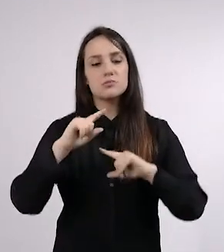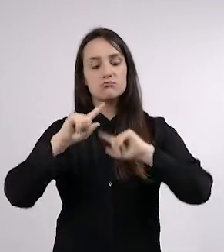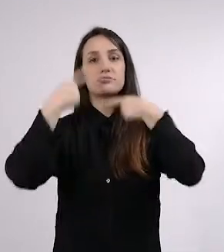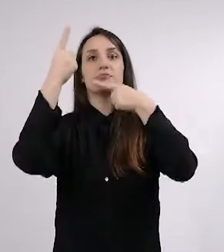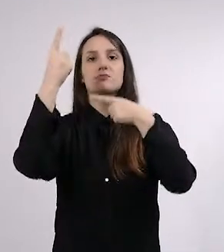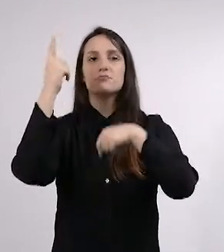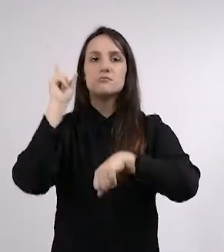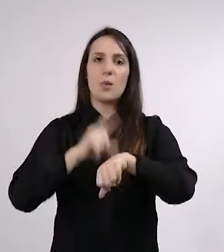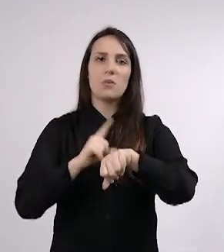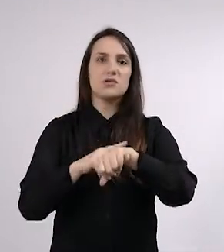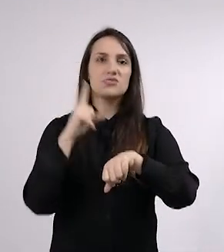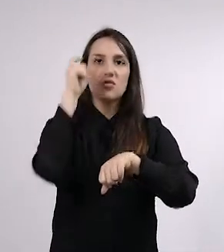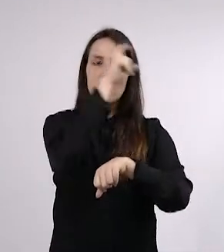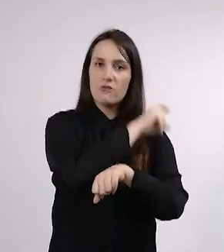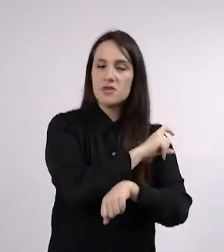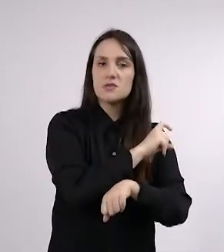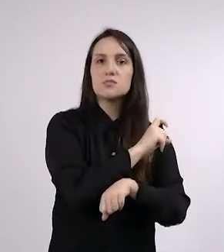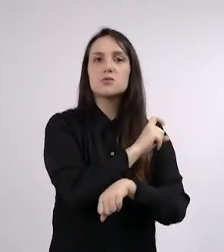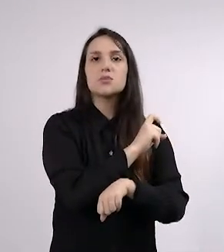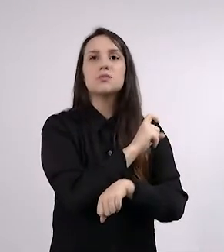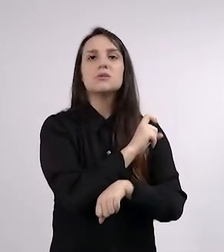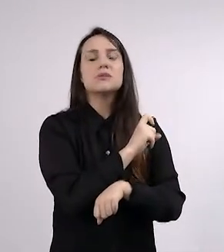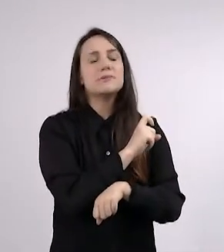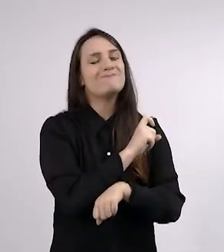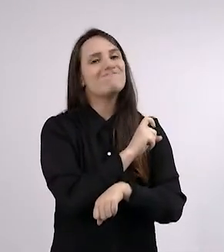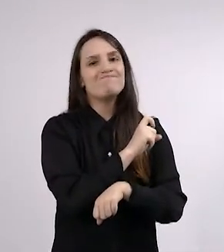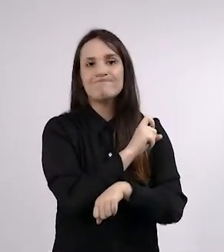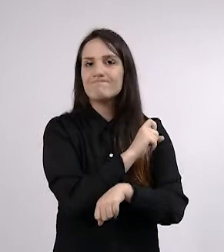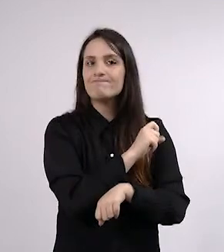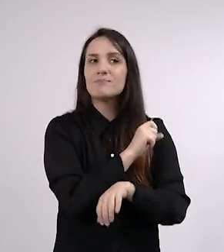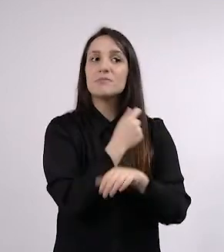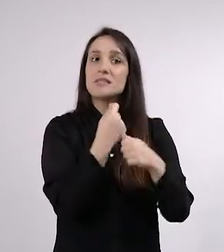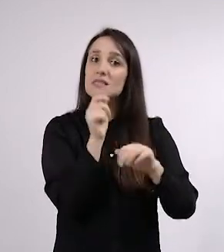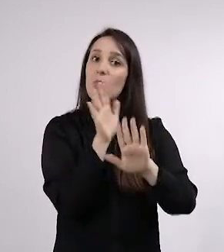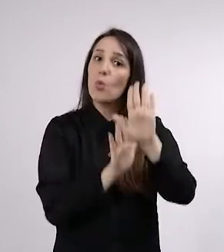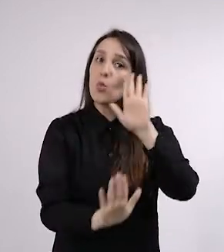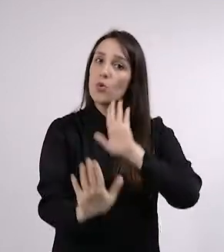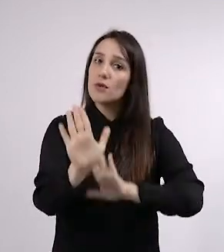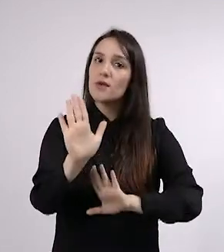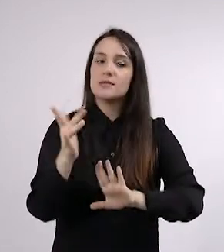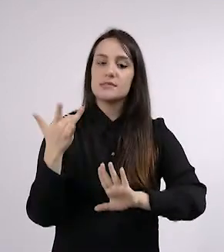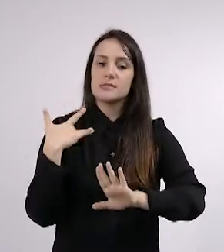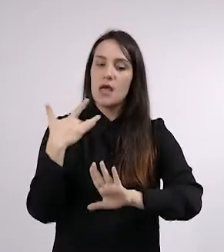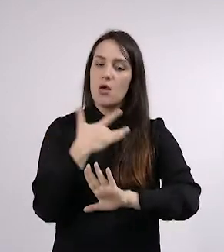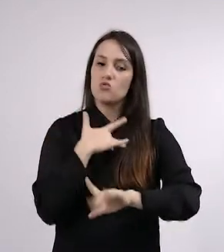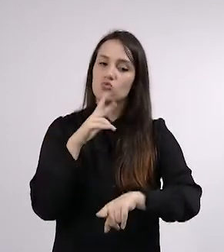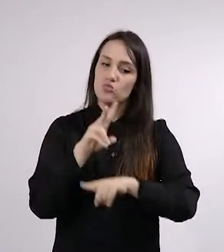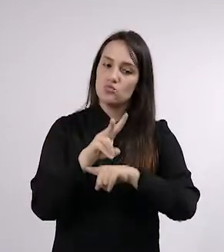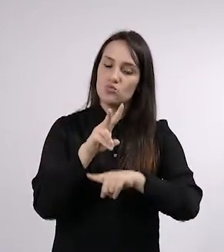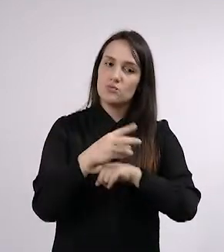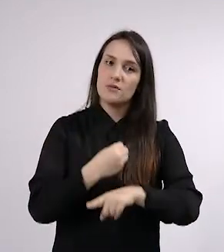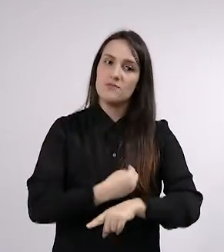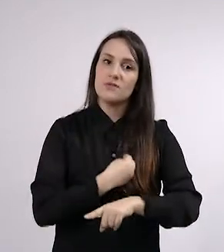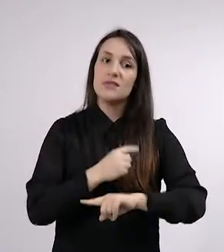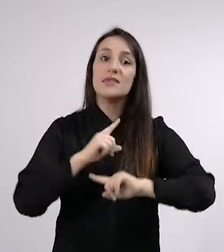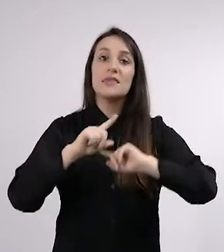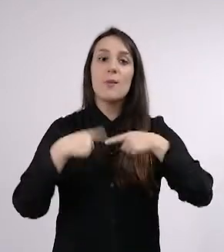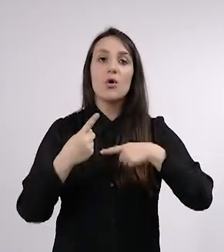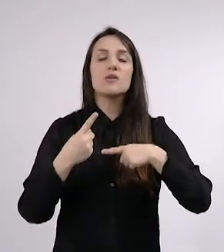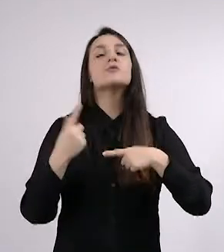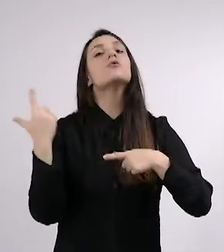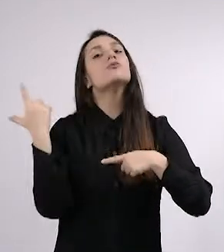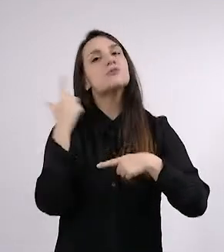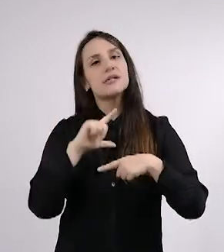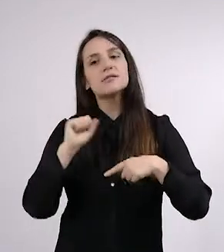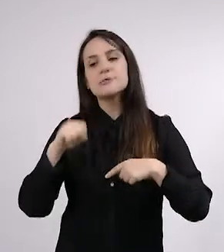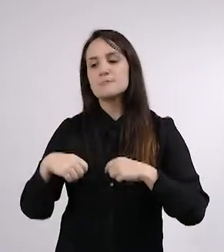conseguir superar esse momento que totalmente o momento de cuidar da saúde, cuidar da vida, para poder, num segundo